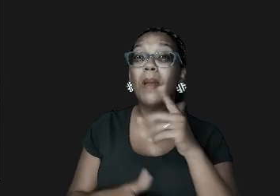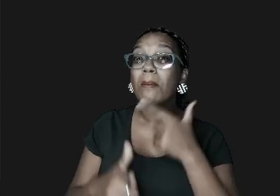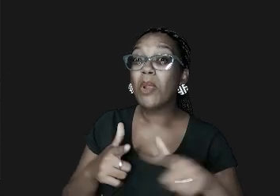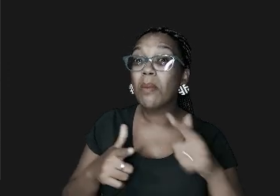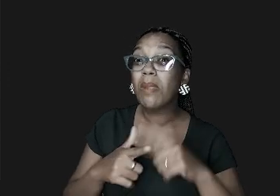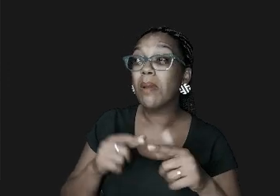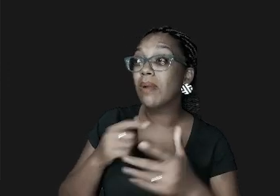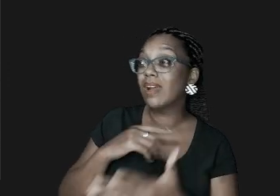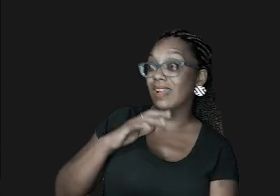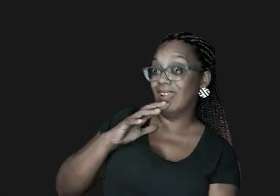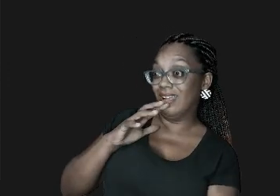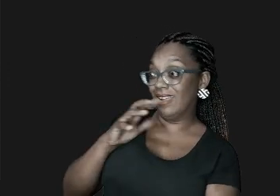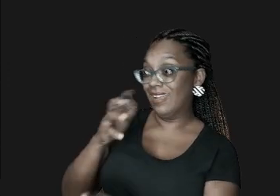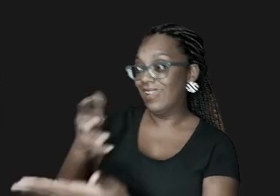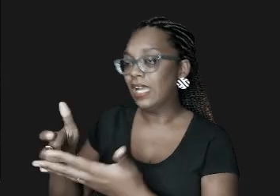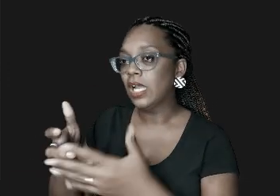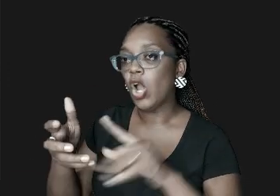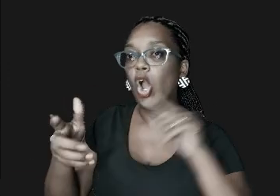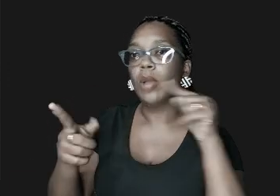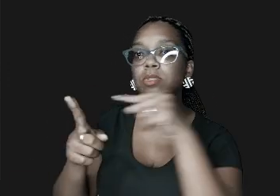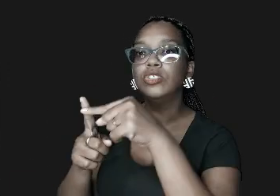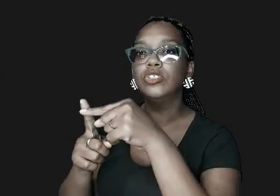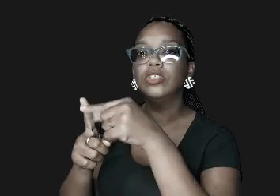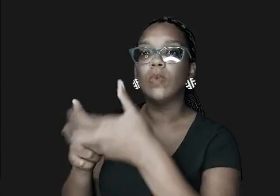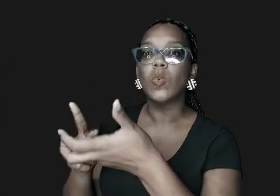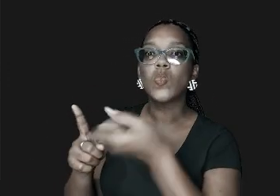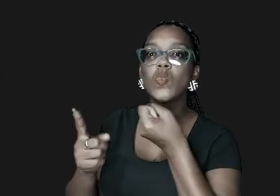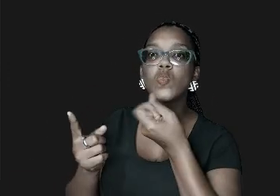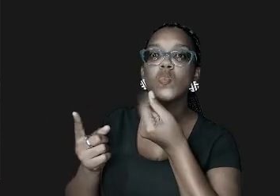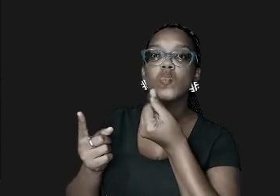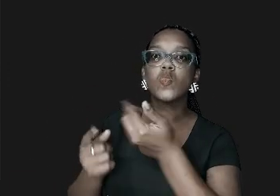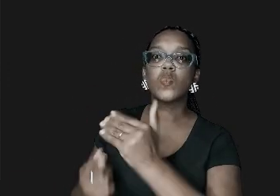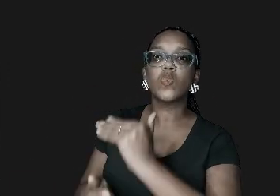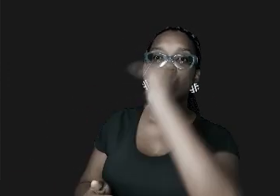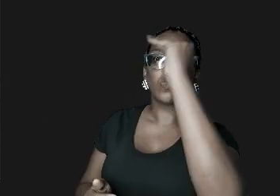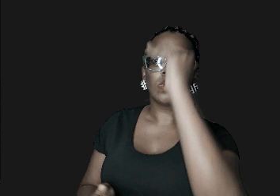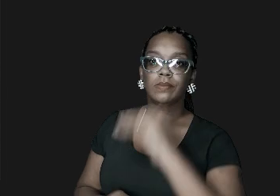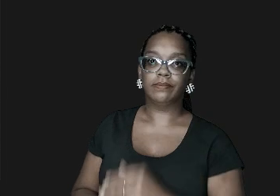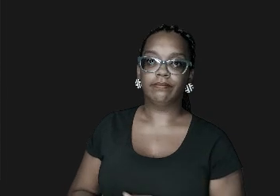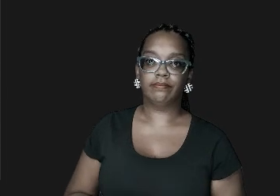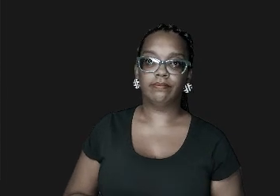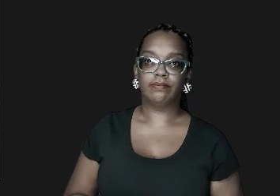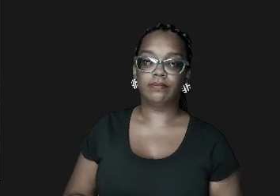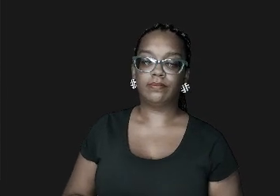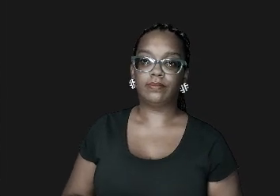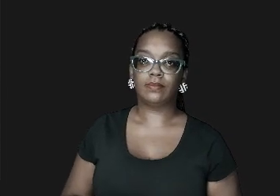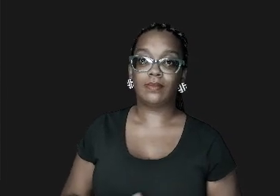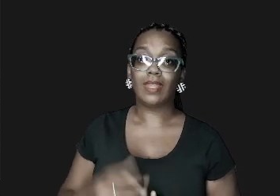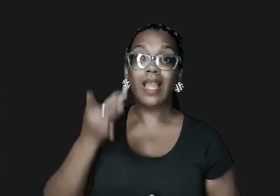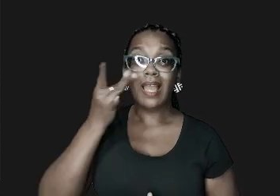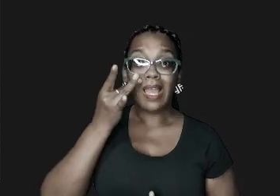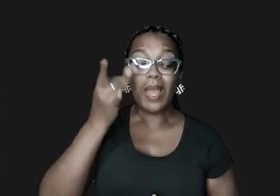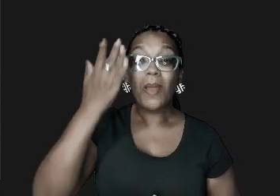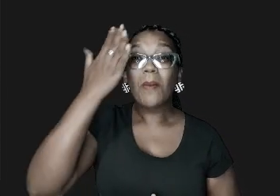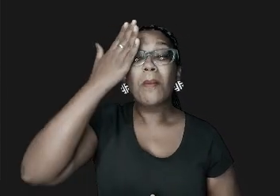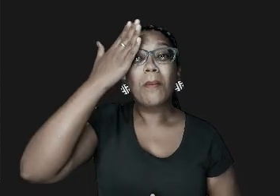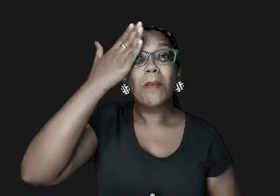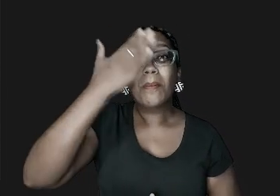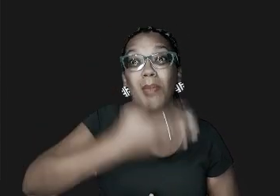com fundamento econômico o problema tá em quando ele faz isso com a finalidade de puxar o preço